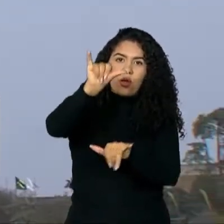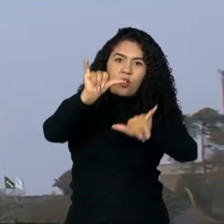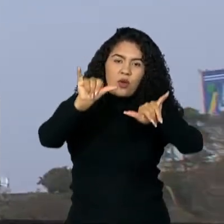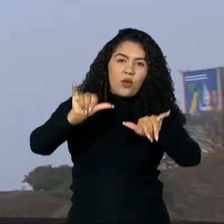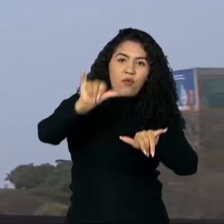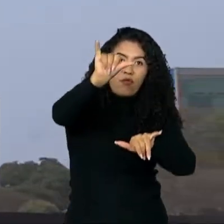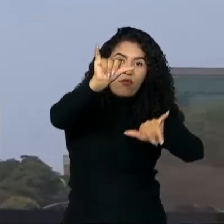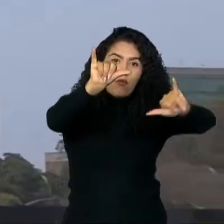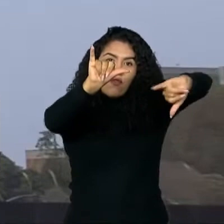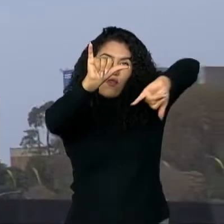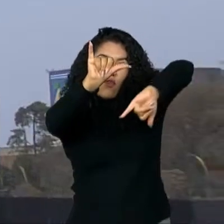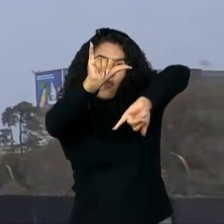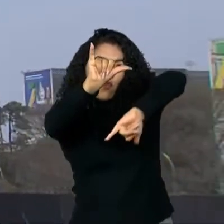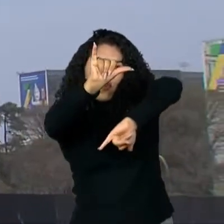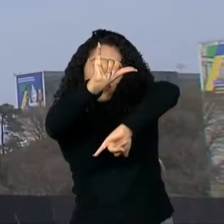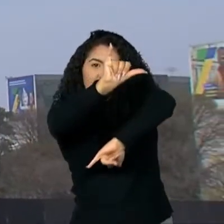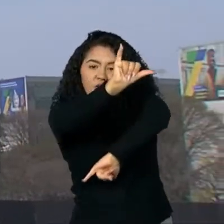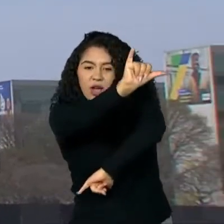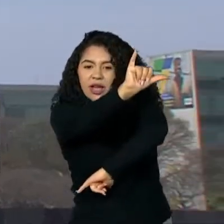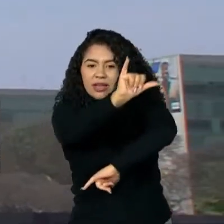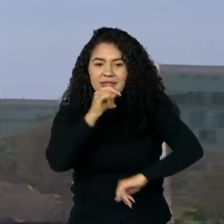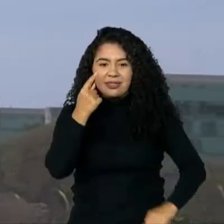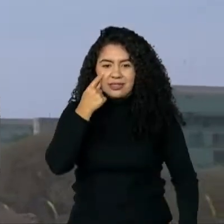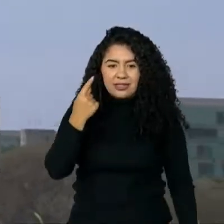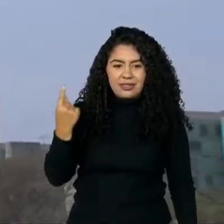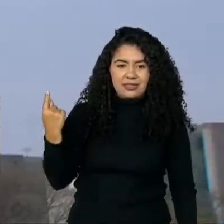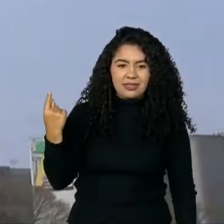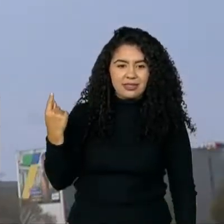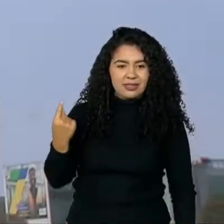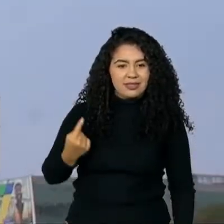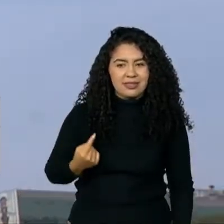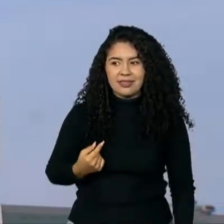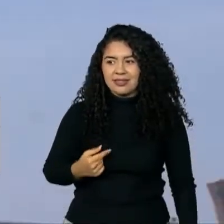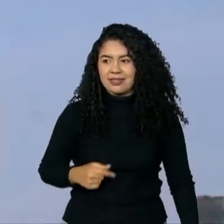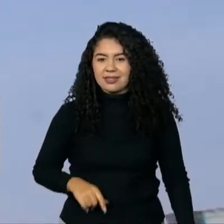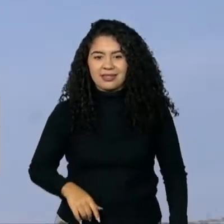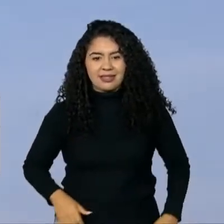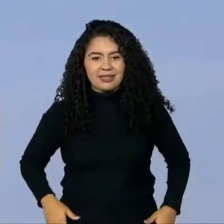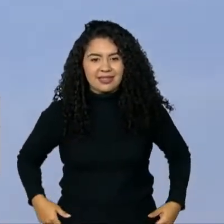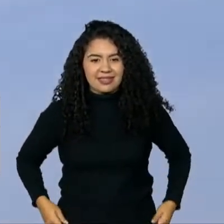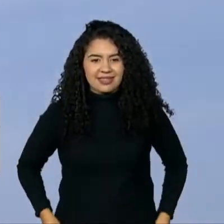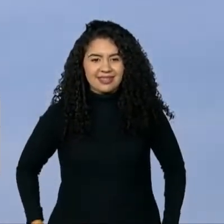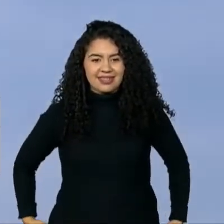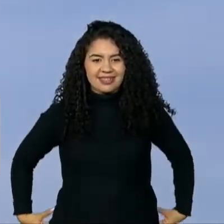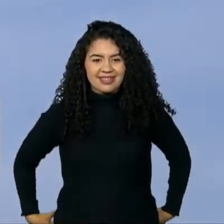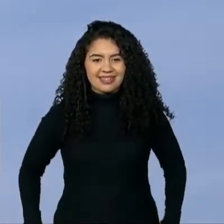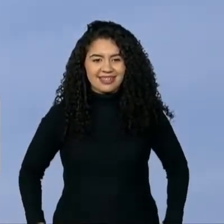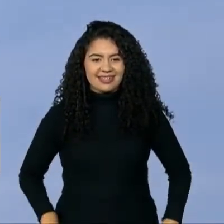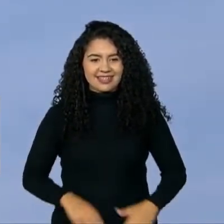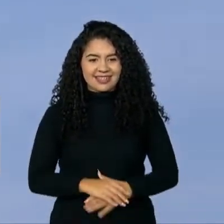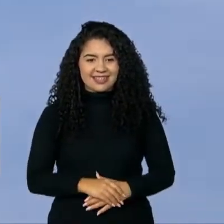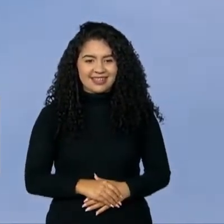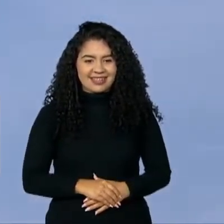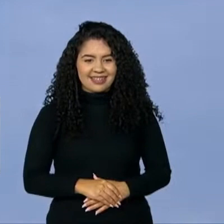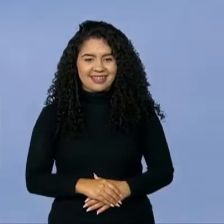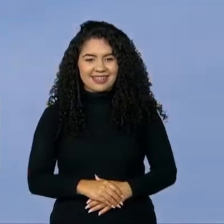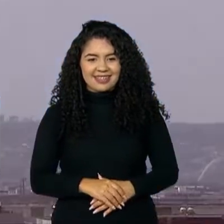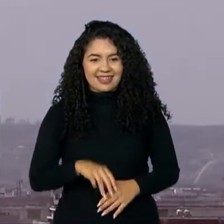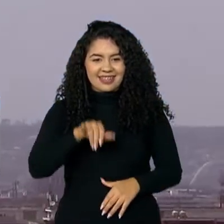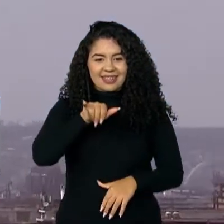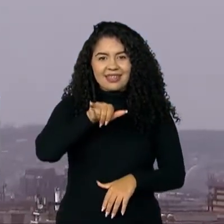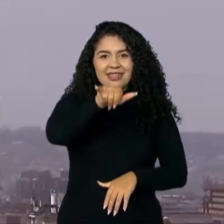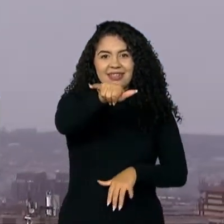A Força Aérea, ela usa a esquadrilha, mais uma vez, como um meio de estreitar laços, né, com a sociedade.